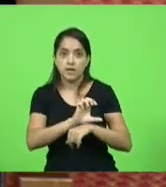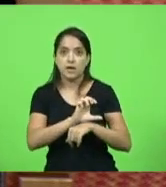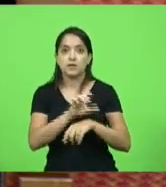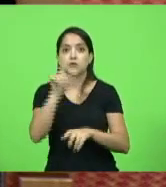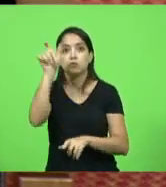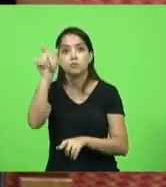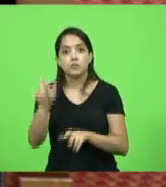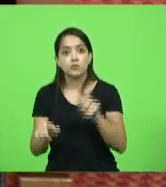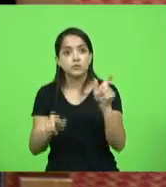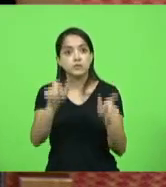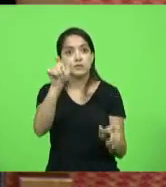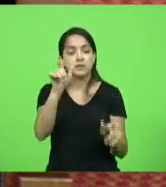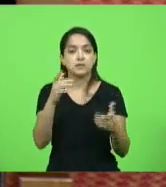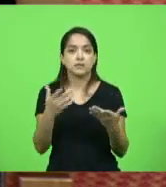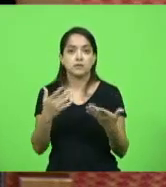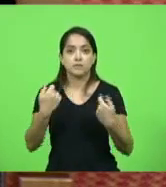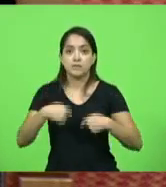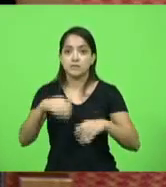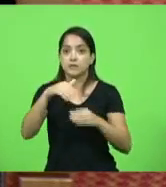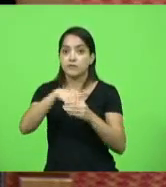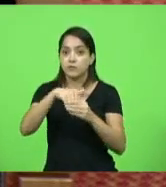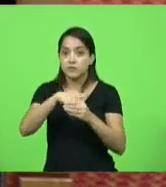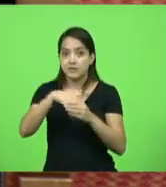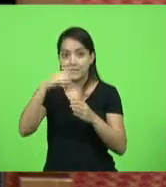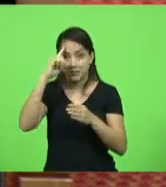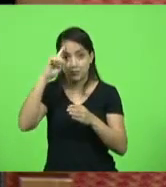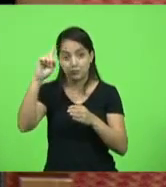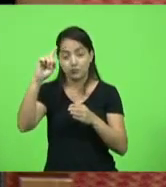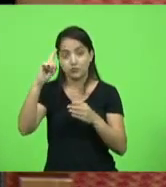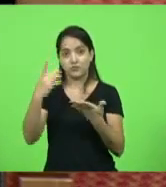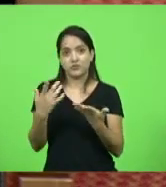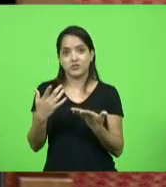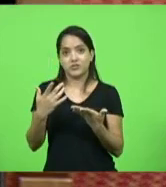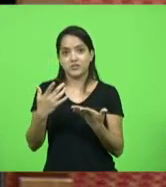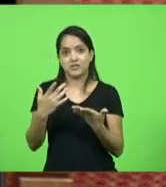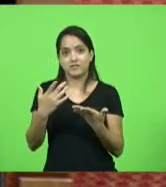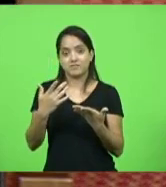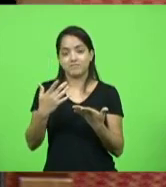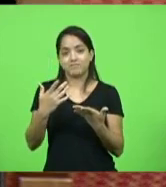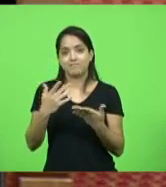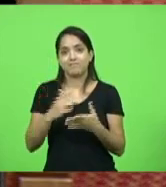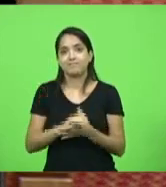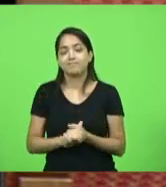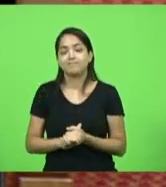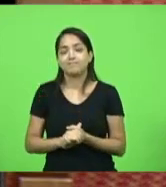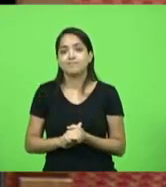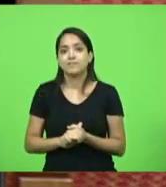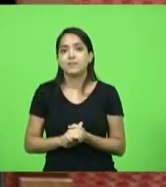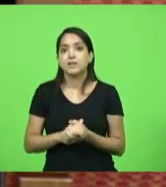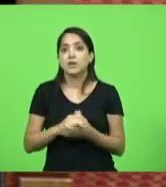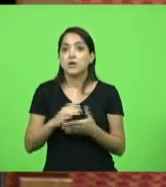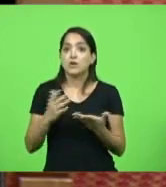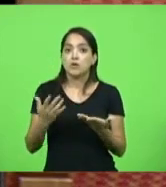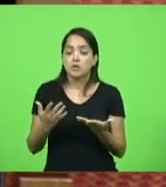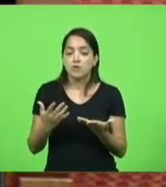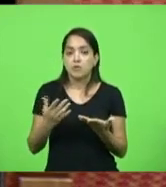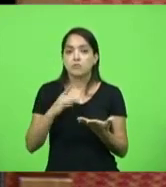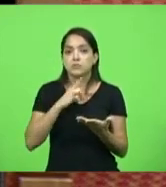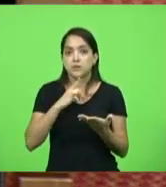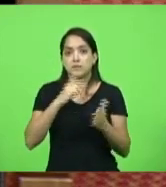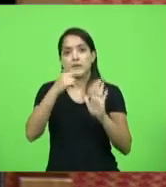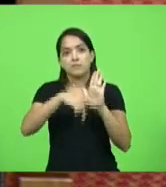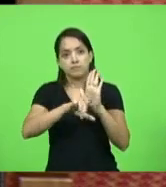cidadão, nós temos que votar aqui num dia, e isso já aconteceu, como nós temos projetos que, pela